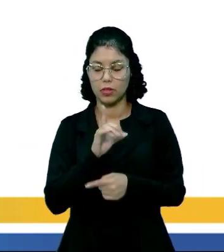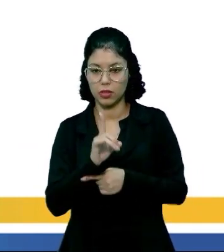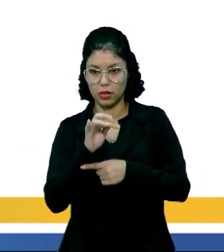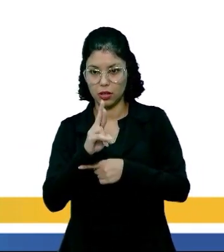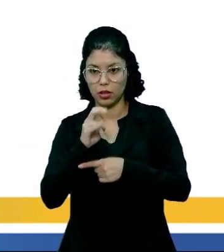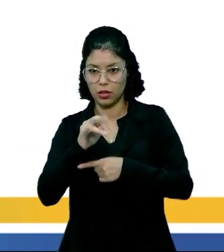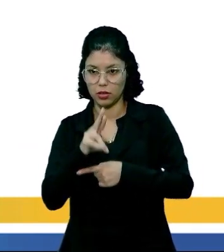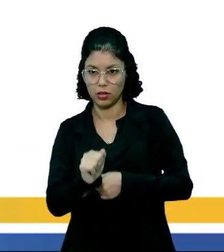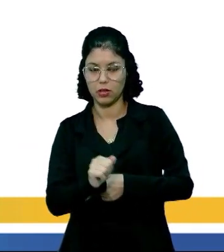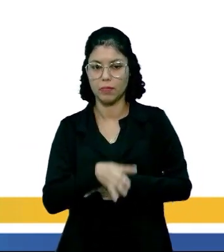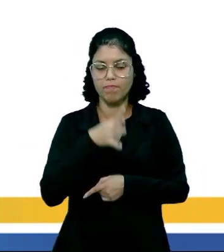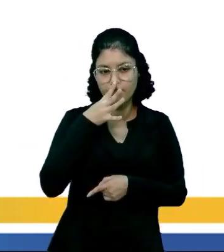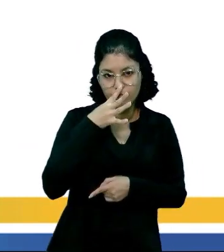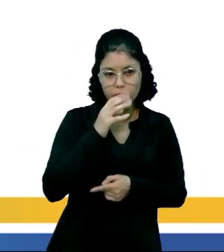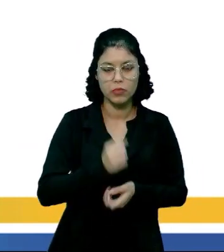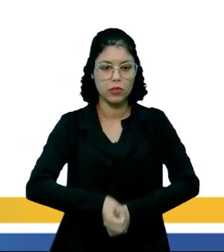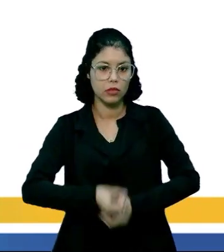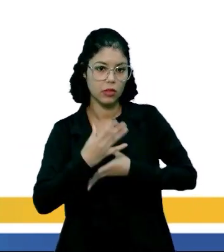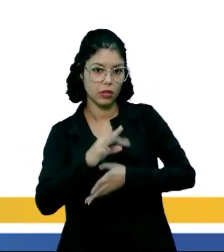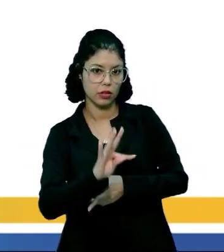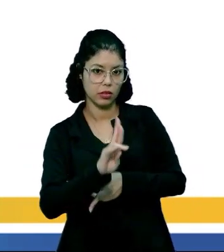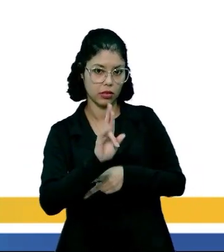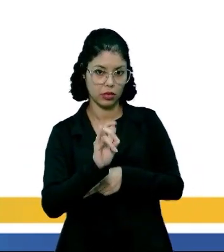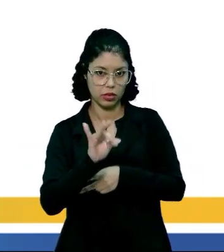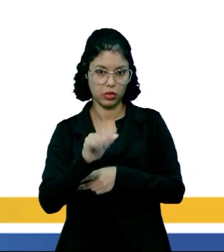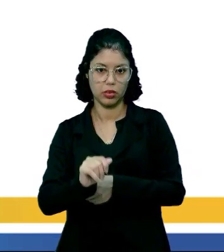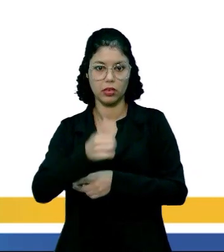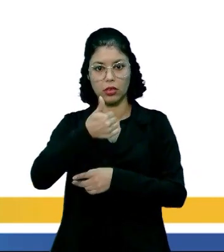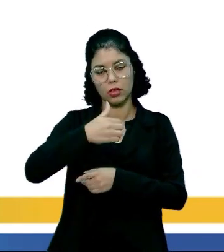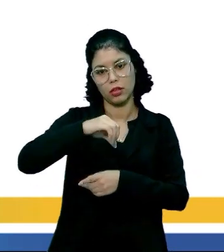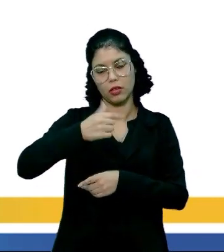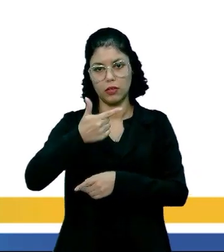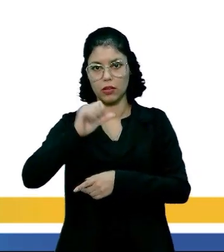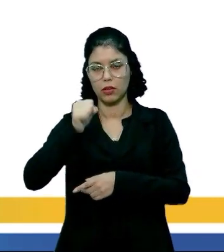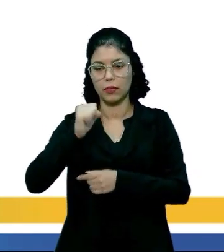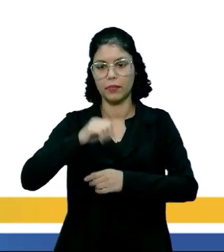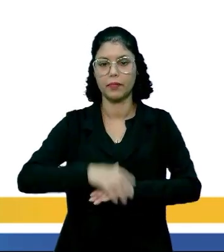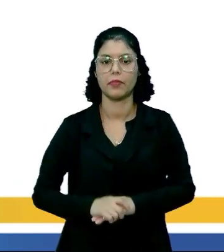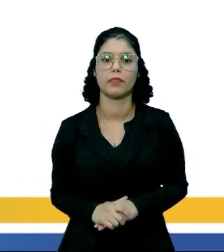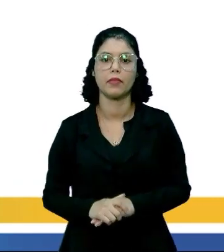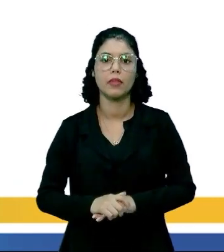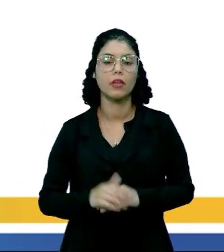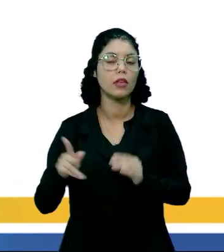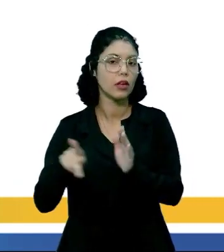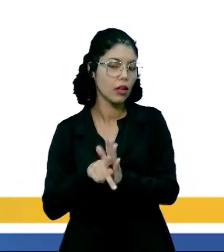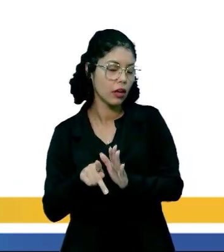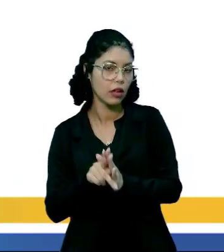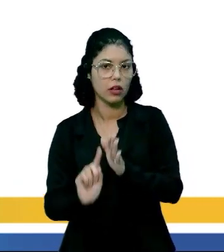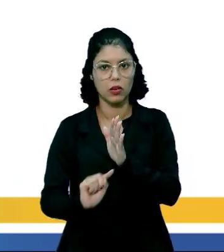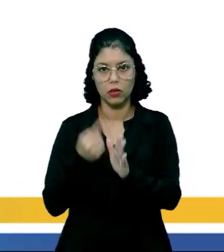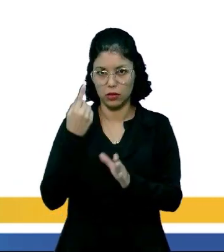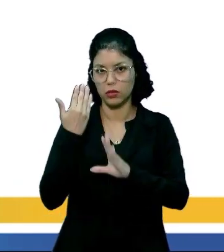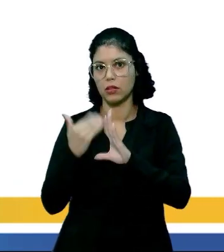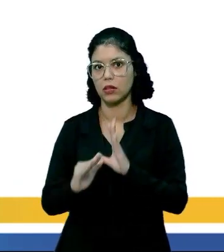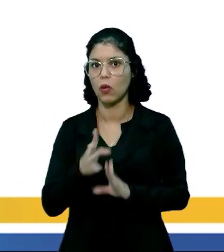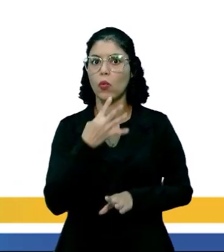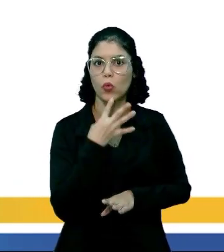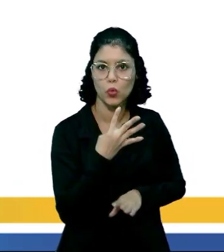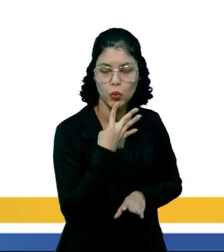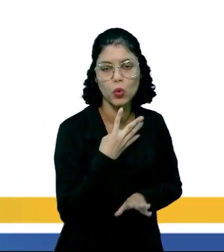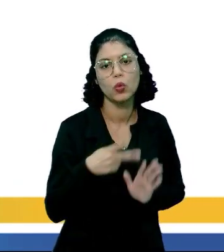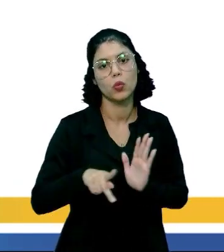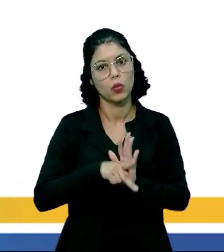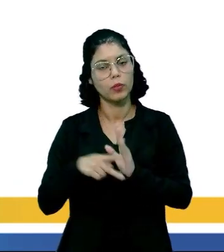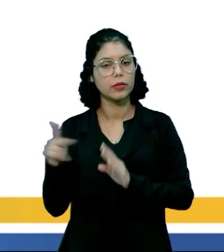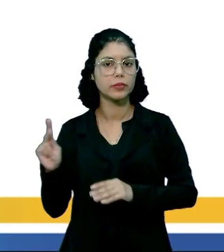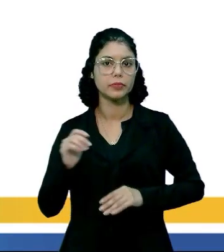decadentista, que inspiraria um poema Tabacaria de 1928, inclusive esse é uma obra bem conhecida